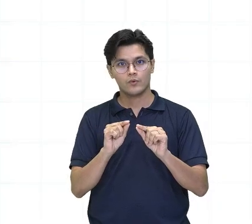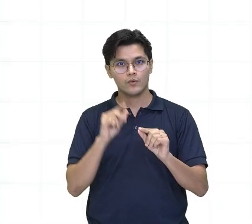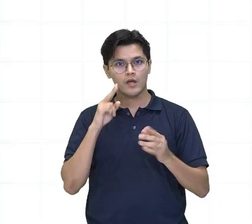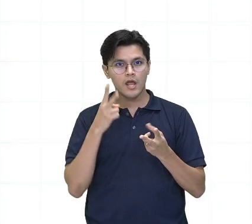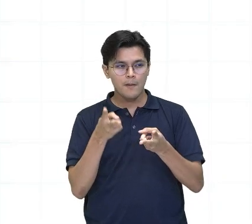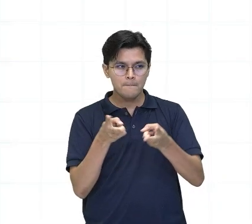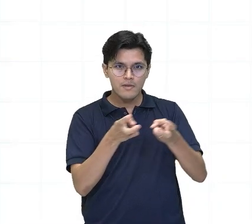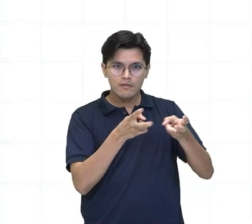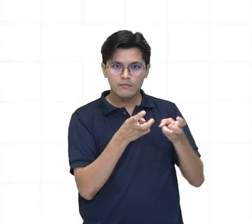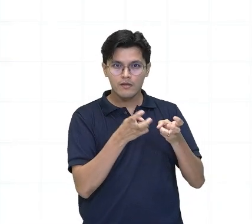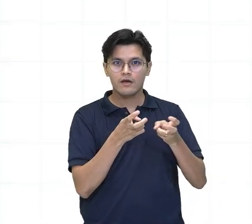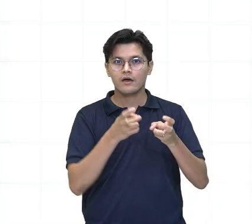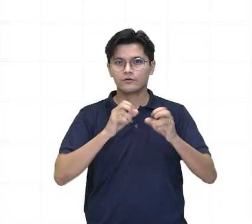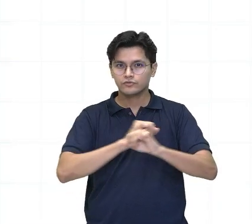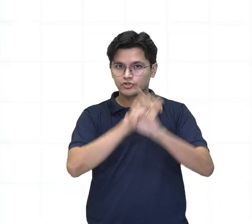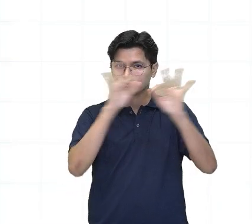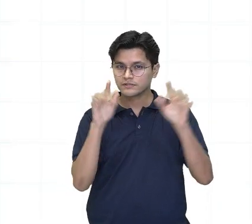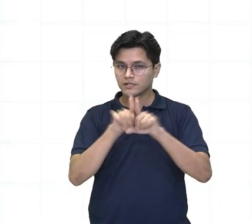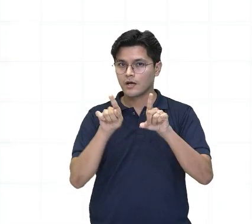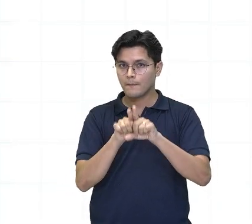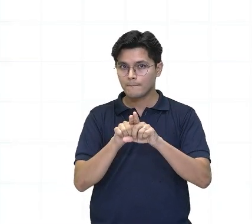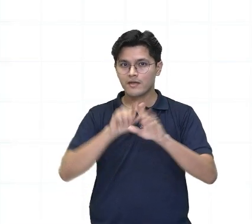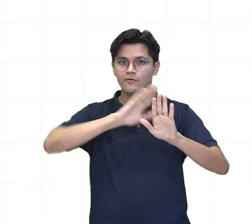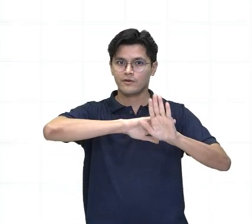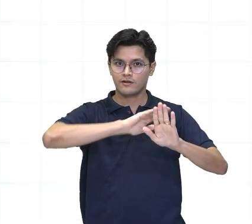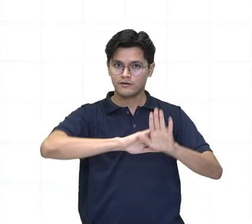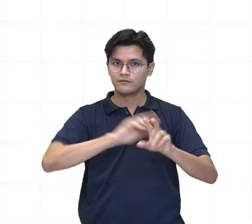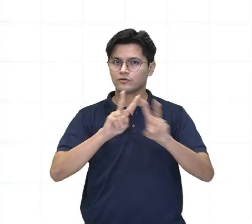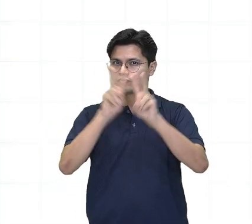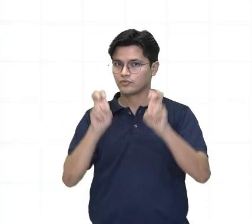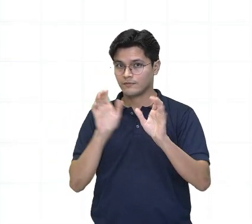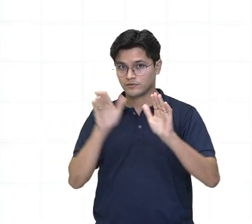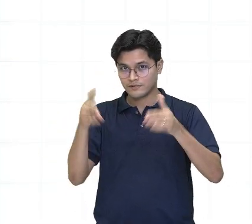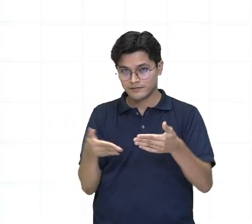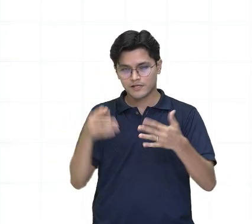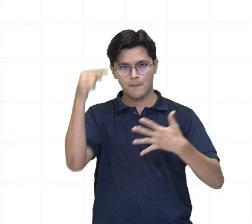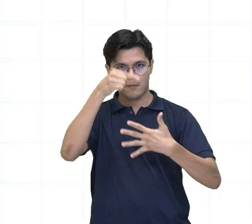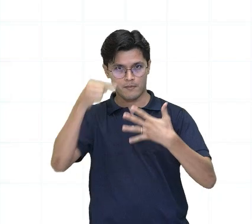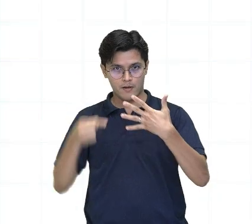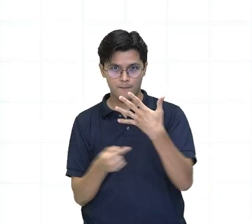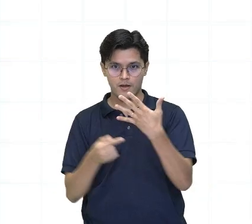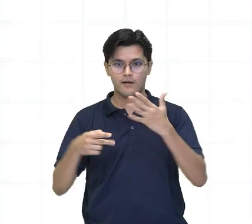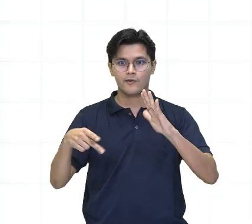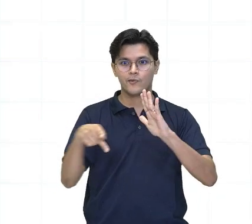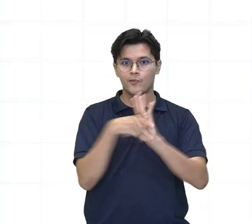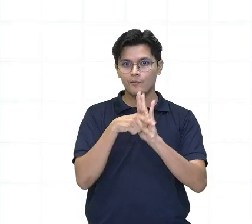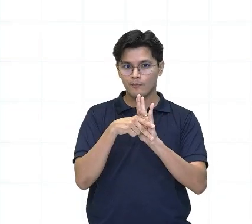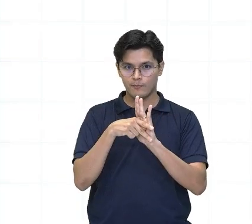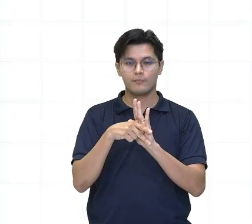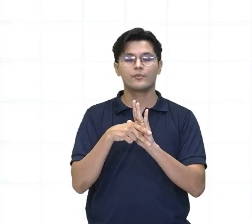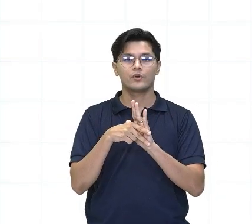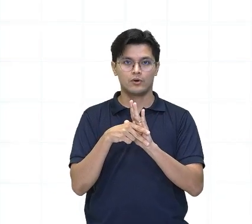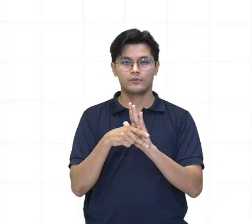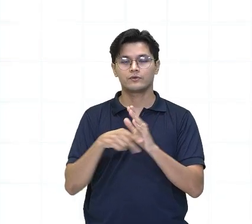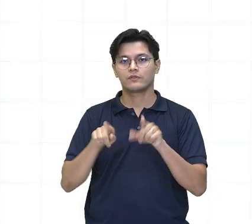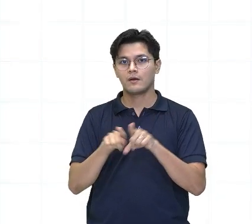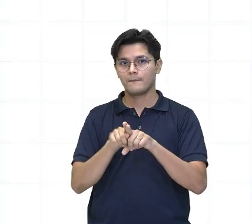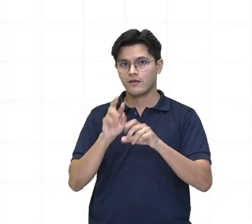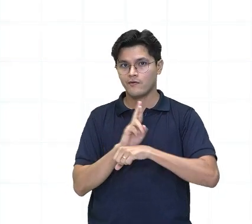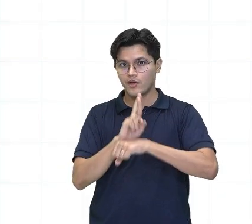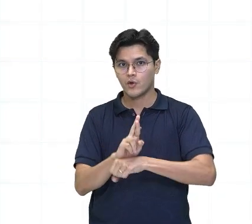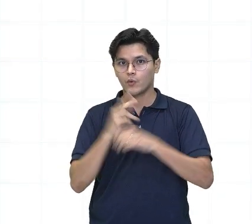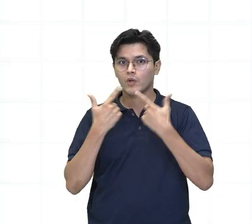e explícitas sobre o tema tratado. Elementos constituintes, recursos